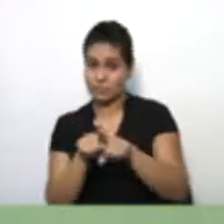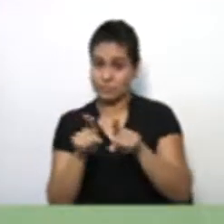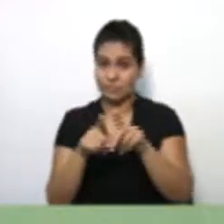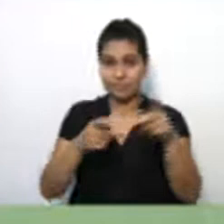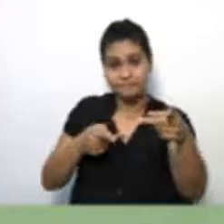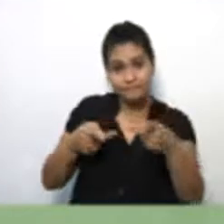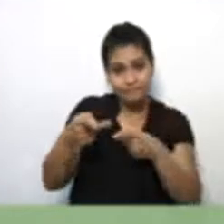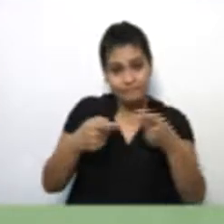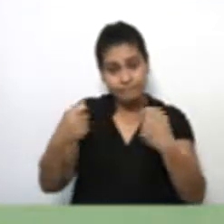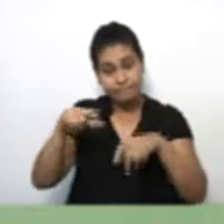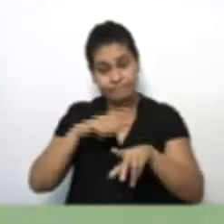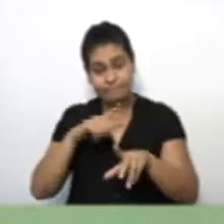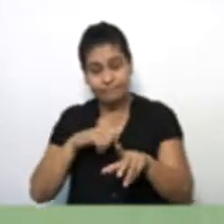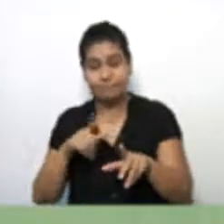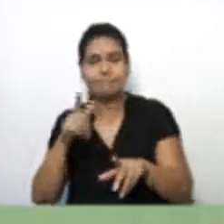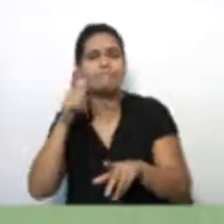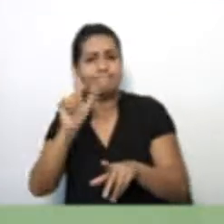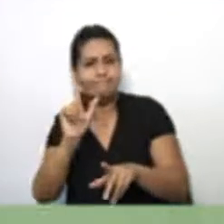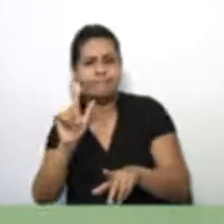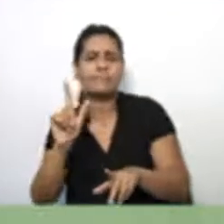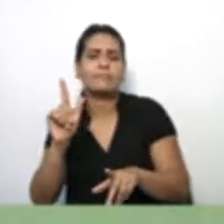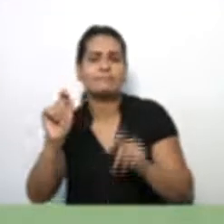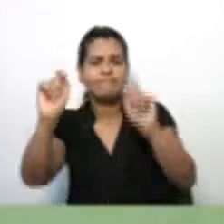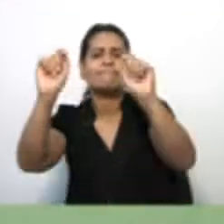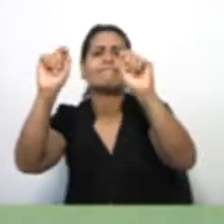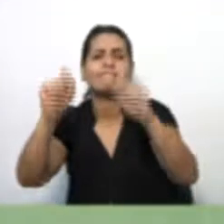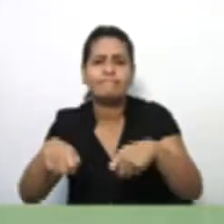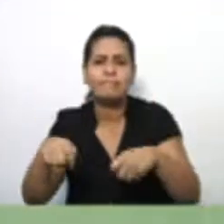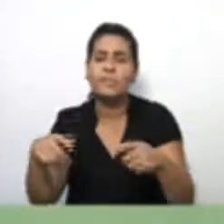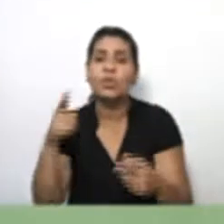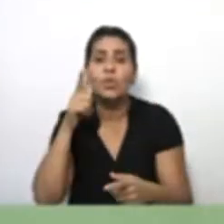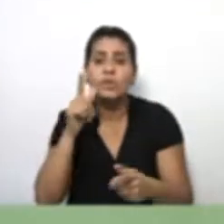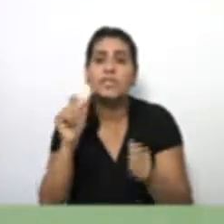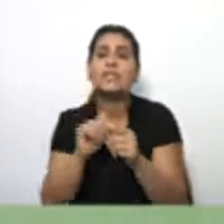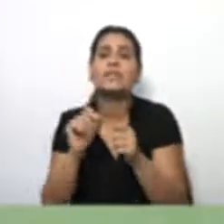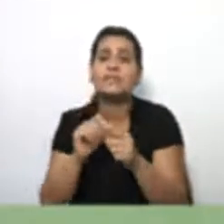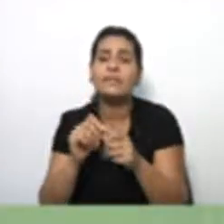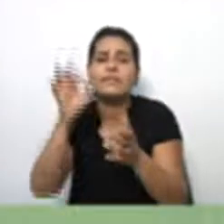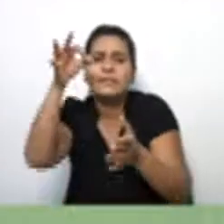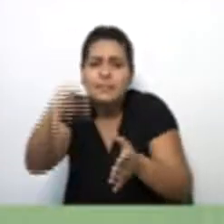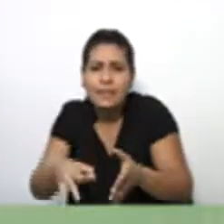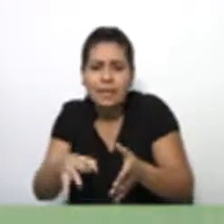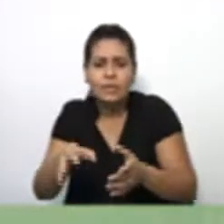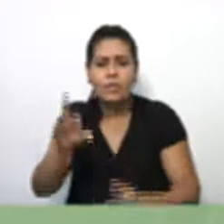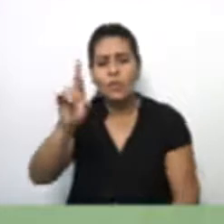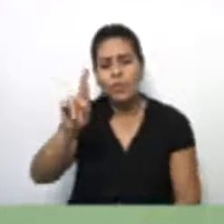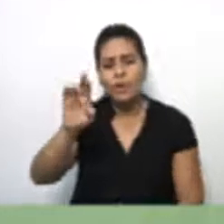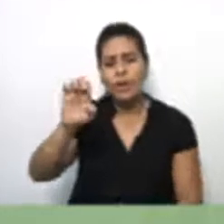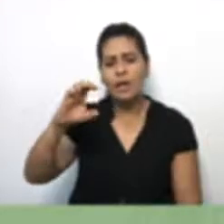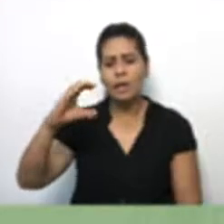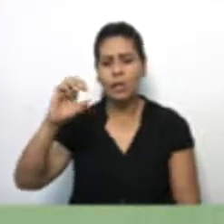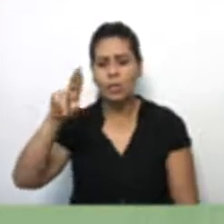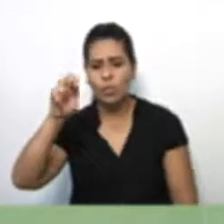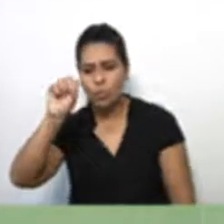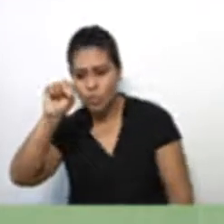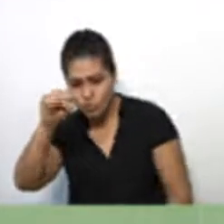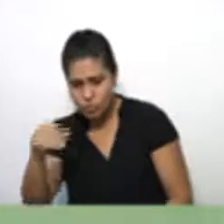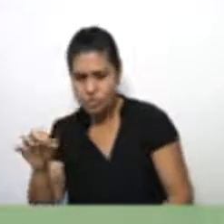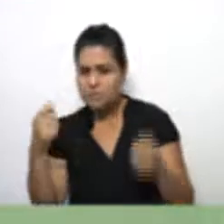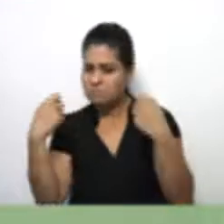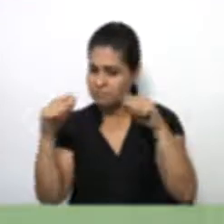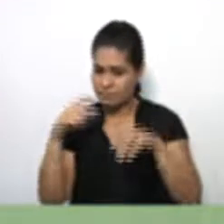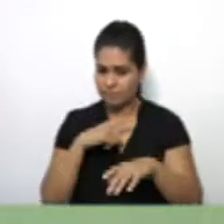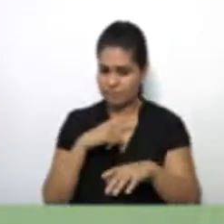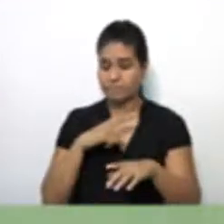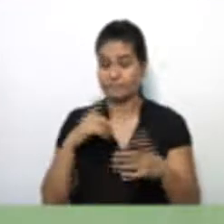planos permitem que a organização consiga e aplique o quê? Os recursos necessários. Você vai se planejar para utilizar somente aquilo que é necessário